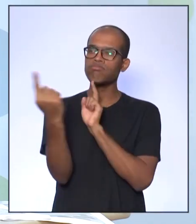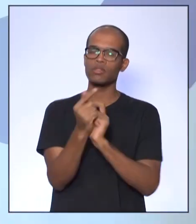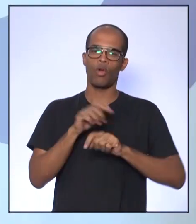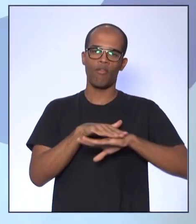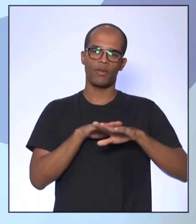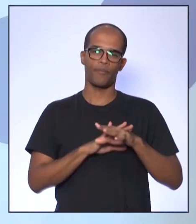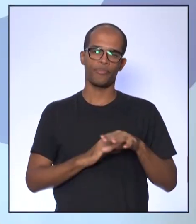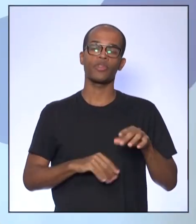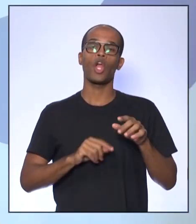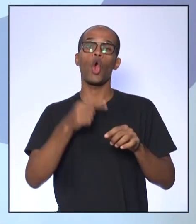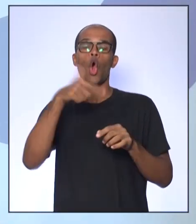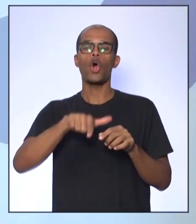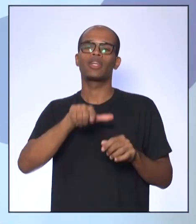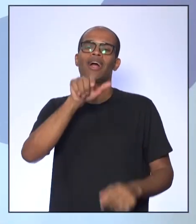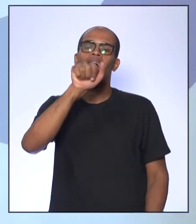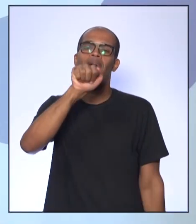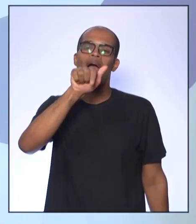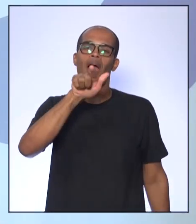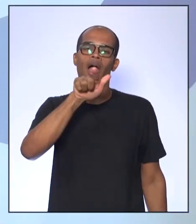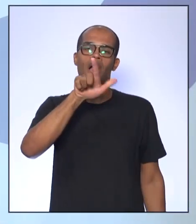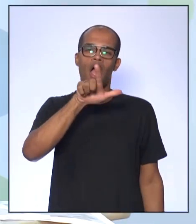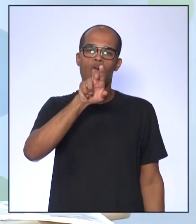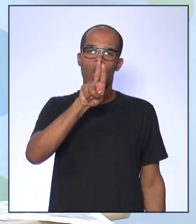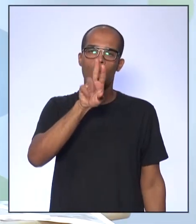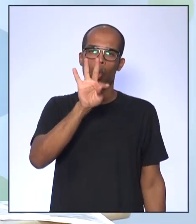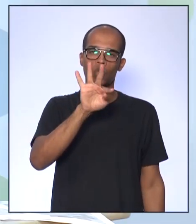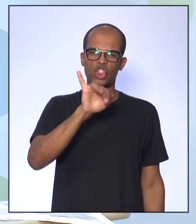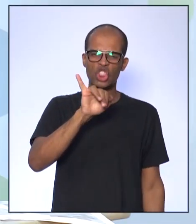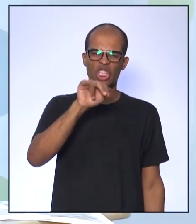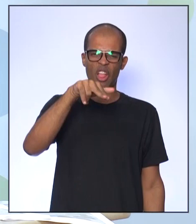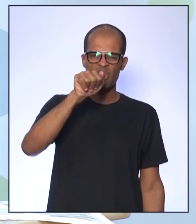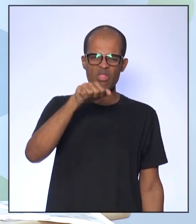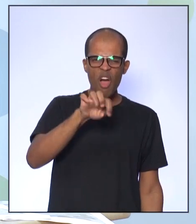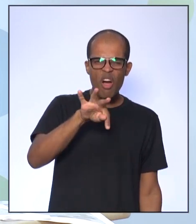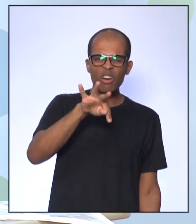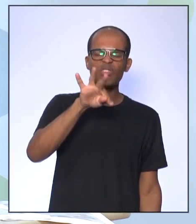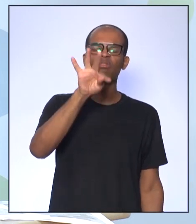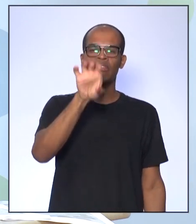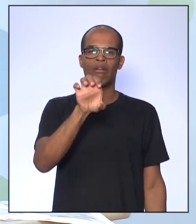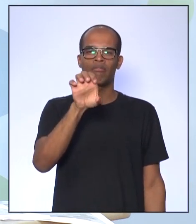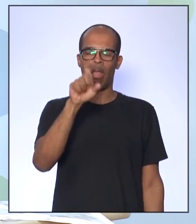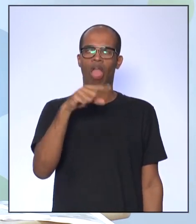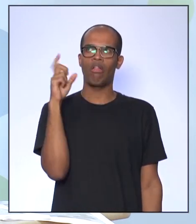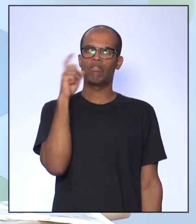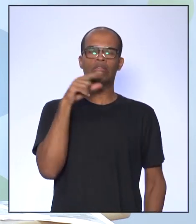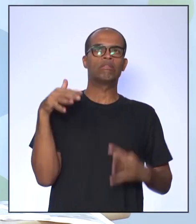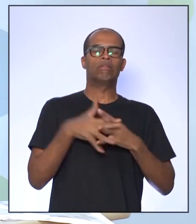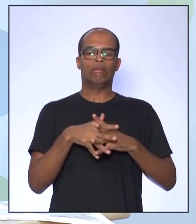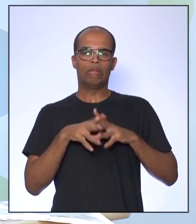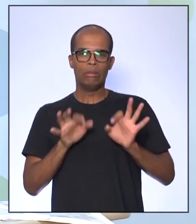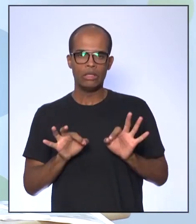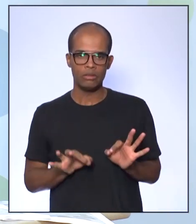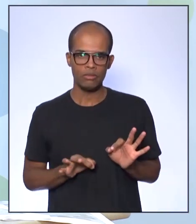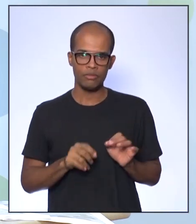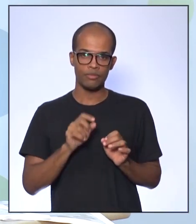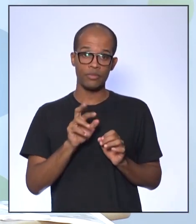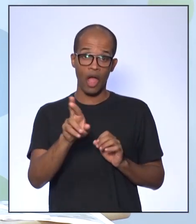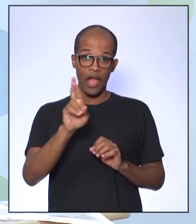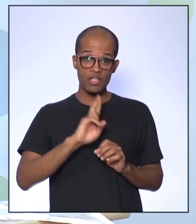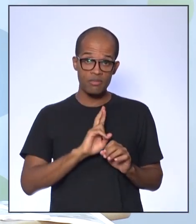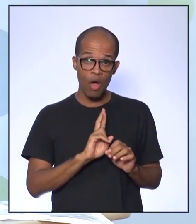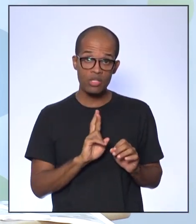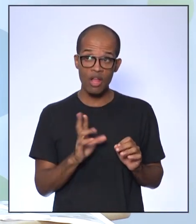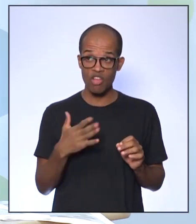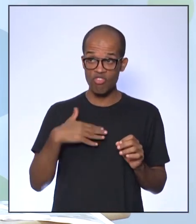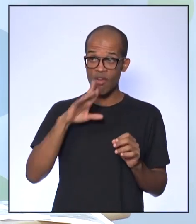uma aqui, aglutinante. Aglutinante. É meio complicada mesmo. Essa resposta você não vai ter com a